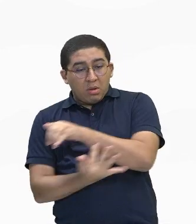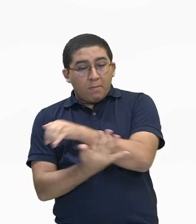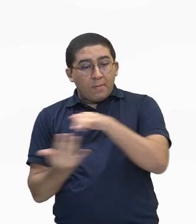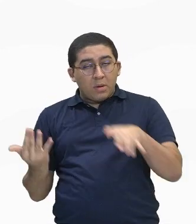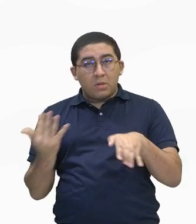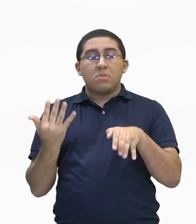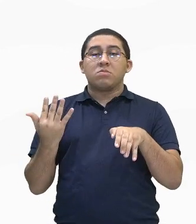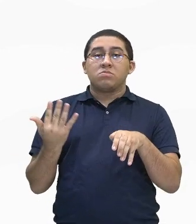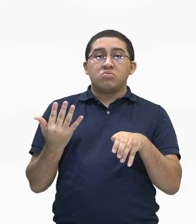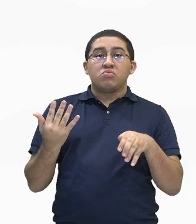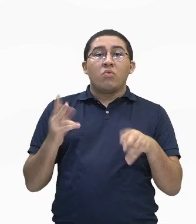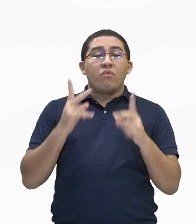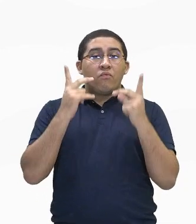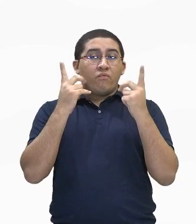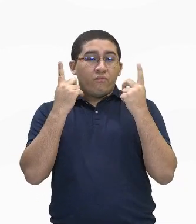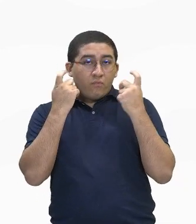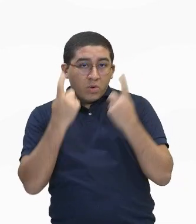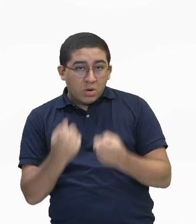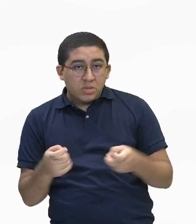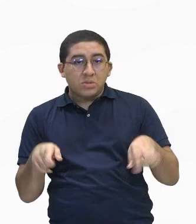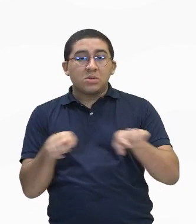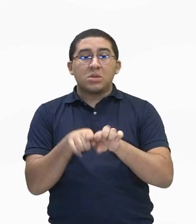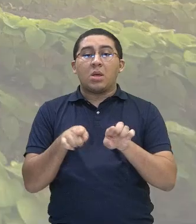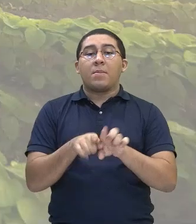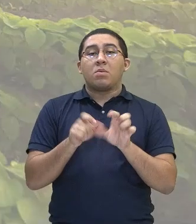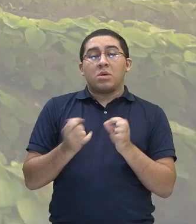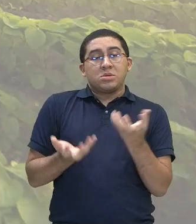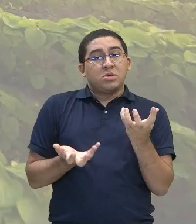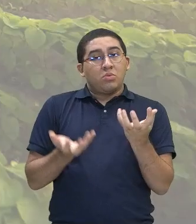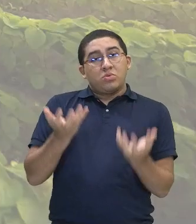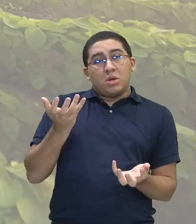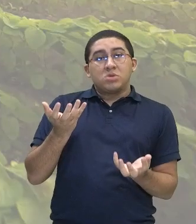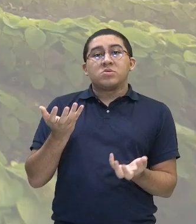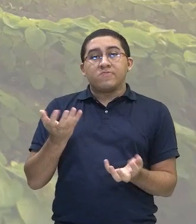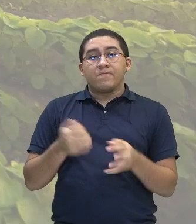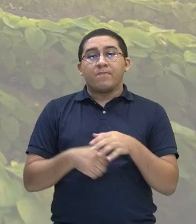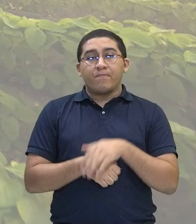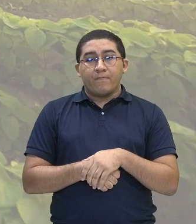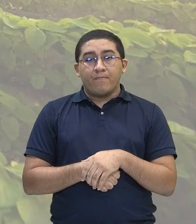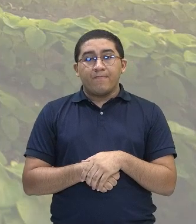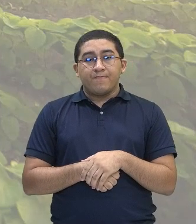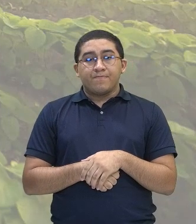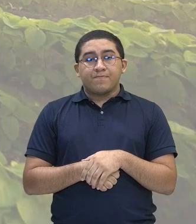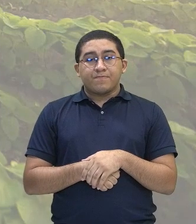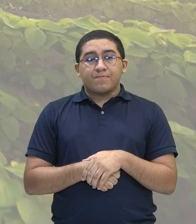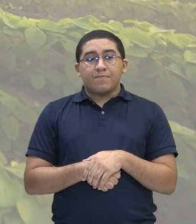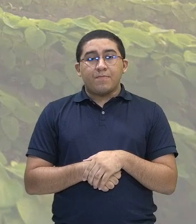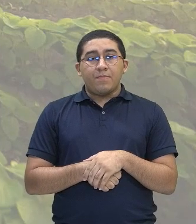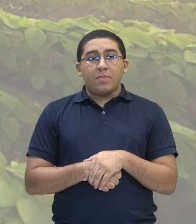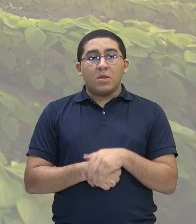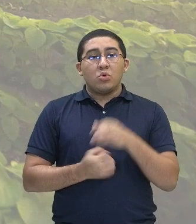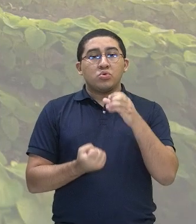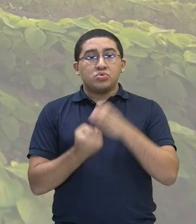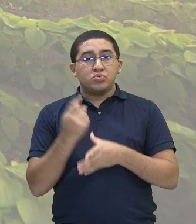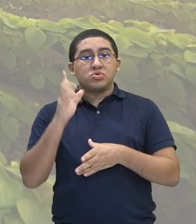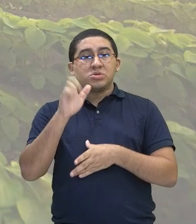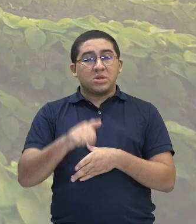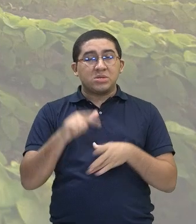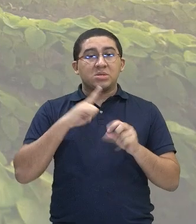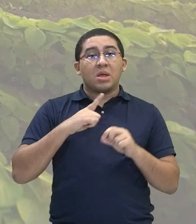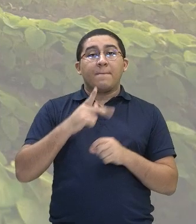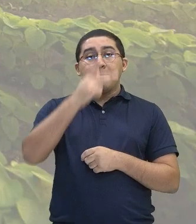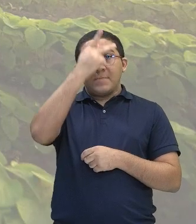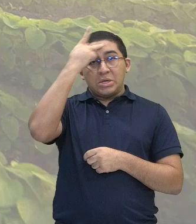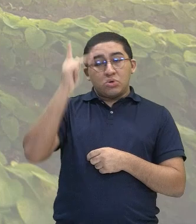violências e até mesmo desigualdades na nossa região, tá? Que acaba surgindo esses grandes deslocamentos